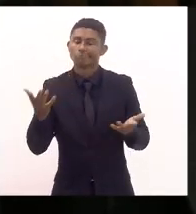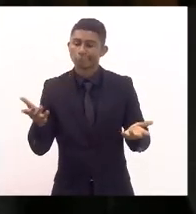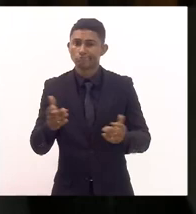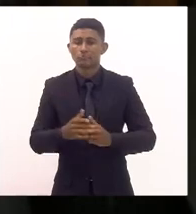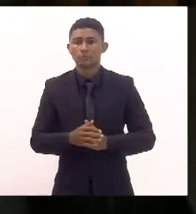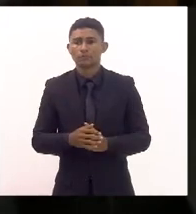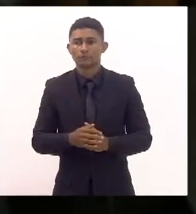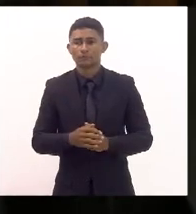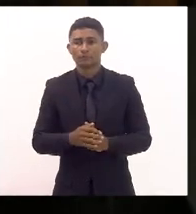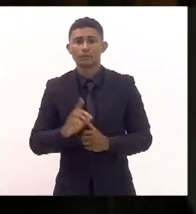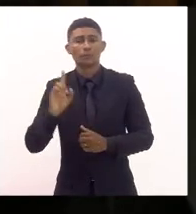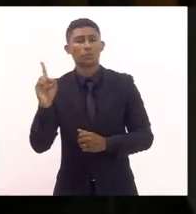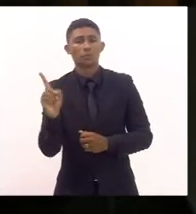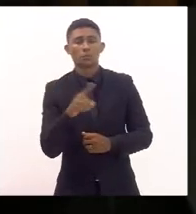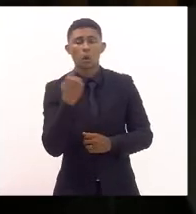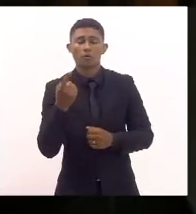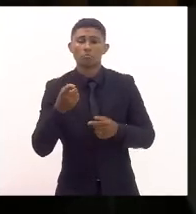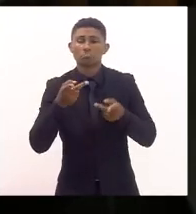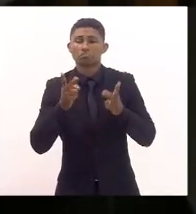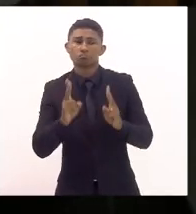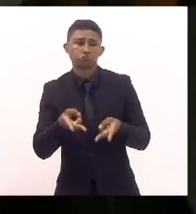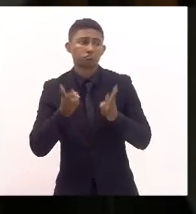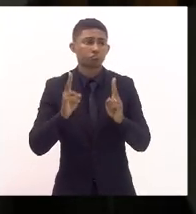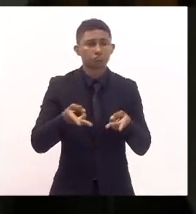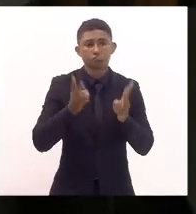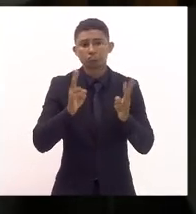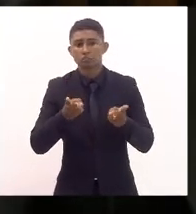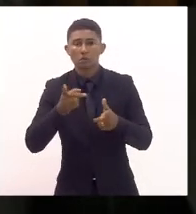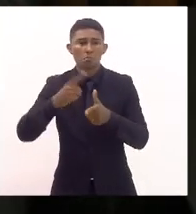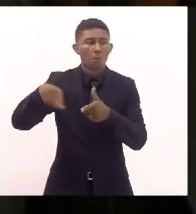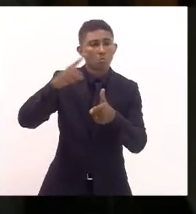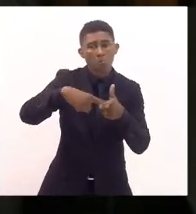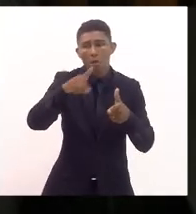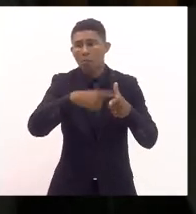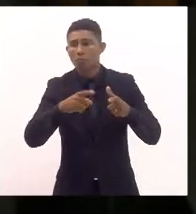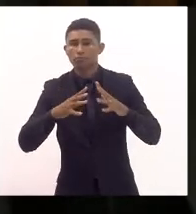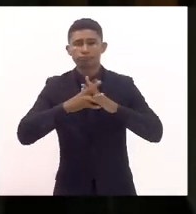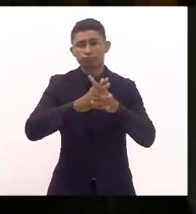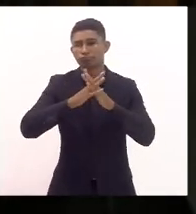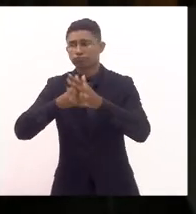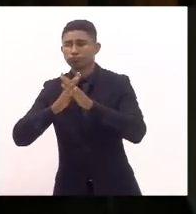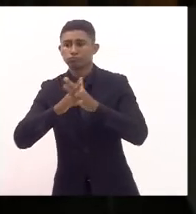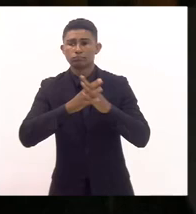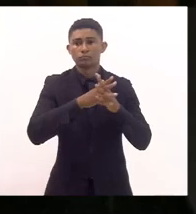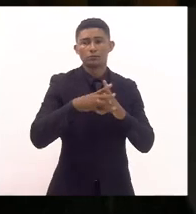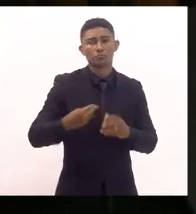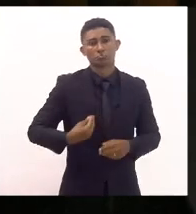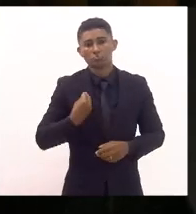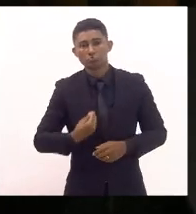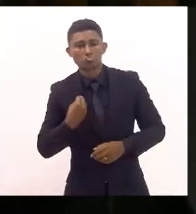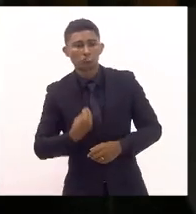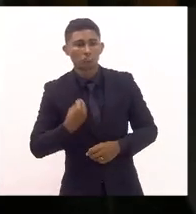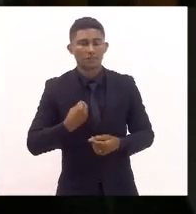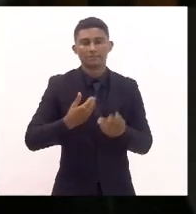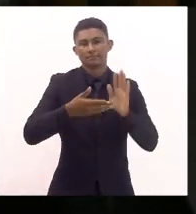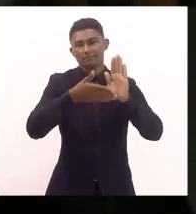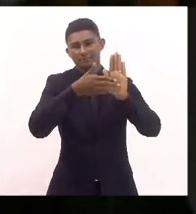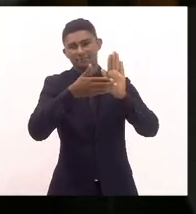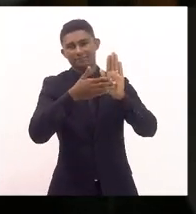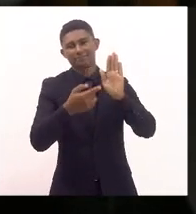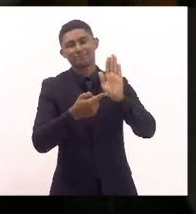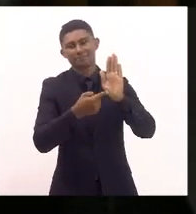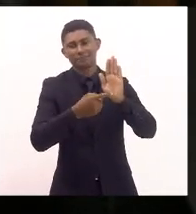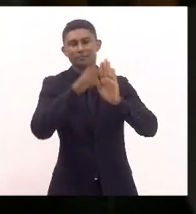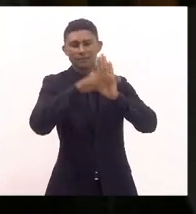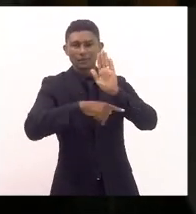isso a gente vai convivendo com esses embrulhos cotidianos das propostas